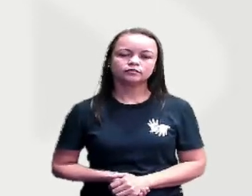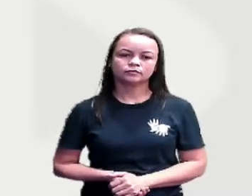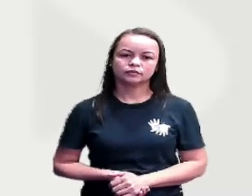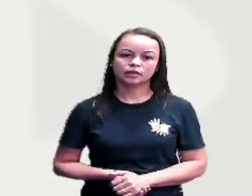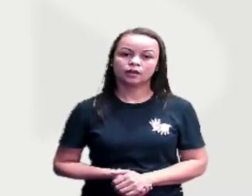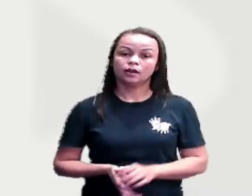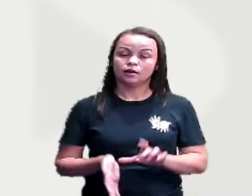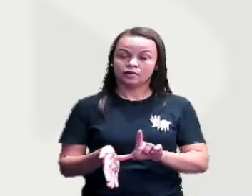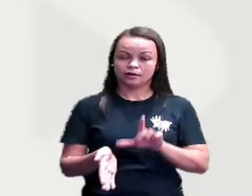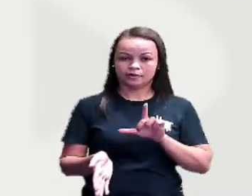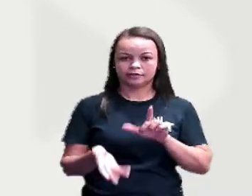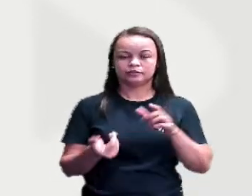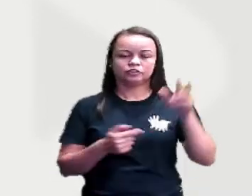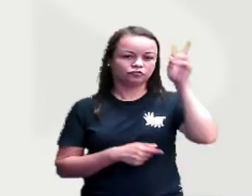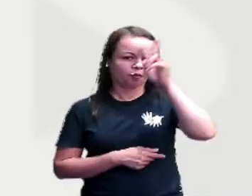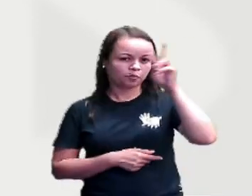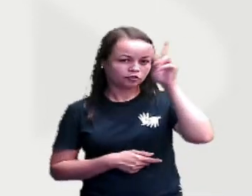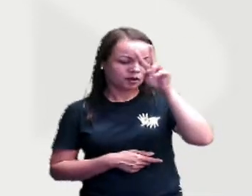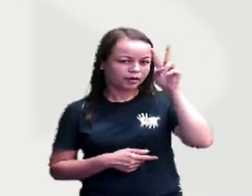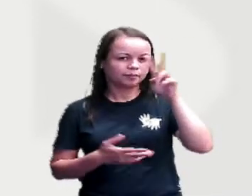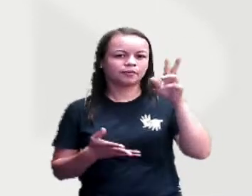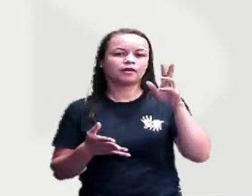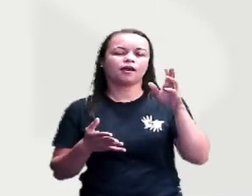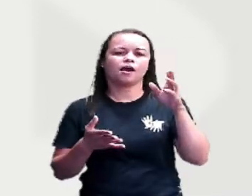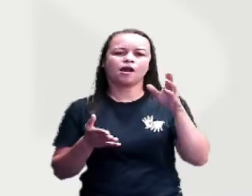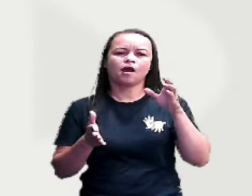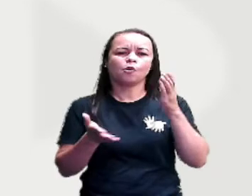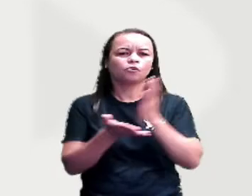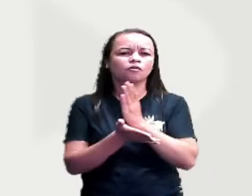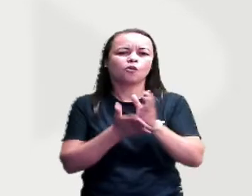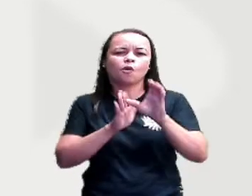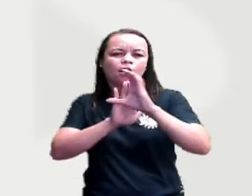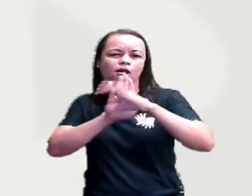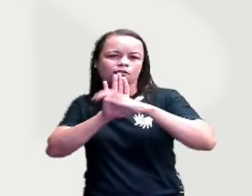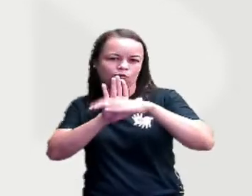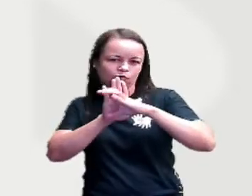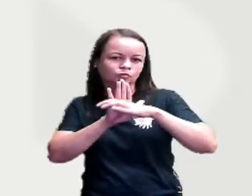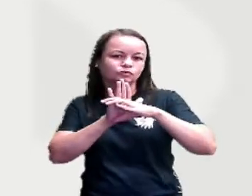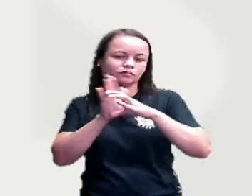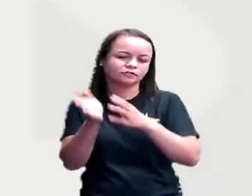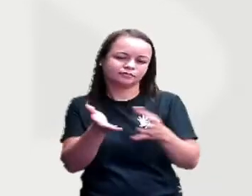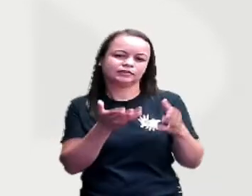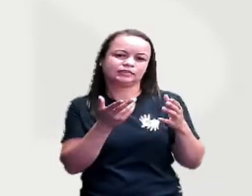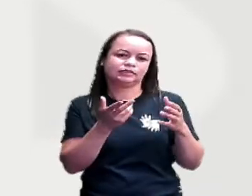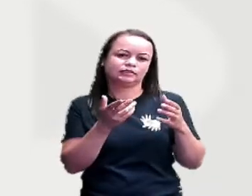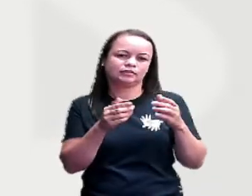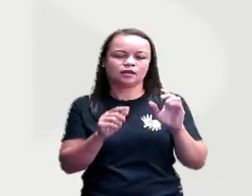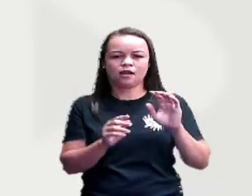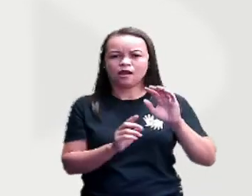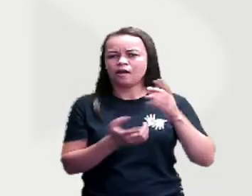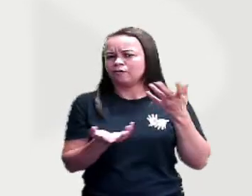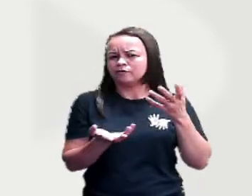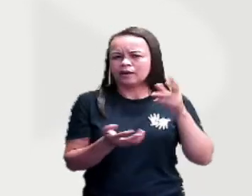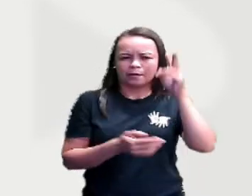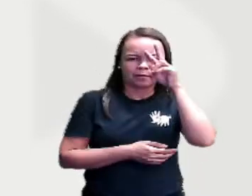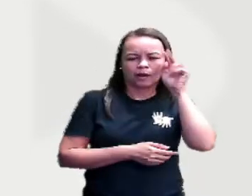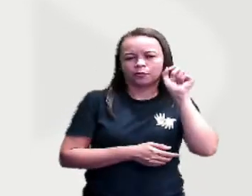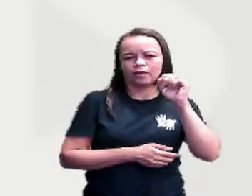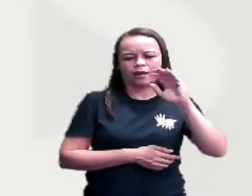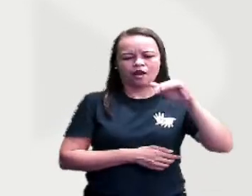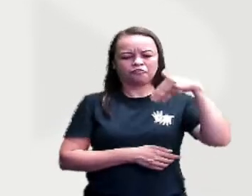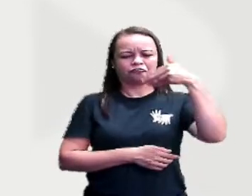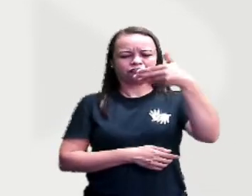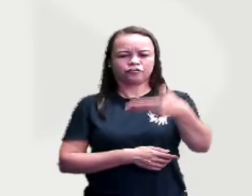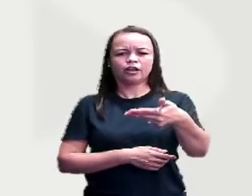vai começar a relembrar alguns conceitos, né? À frente, quando é que